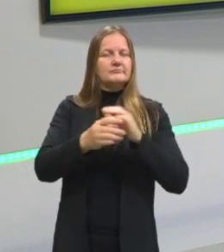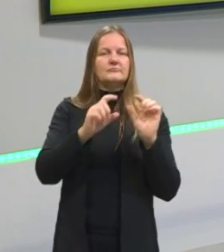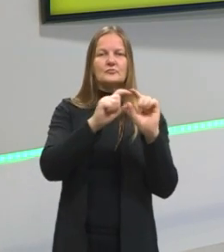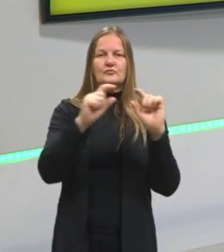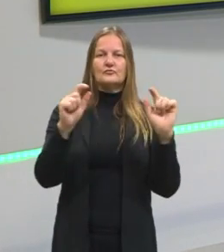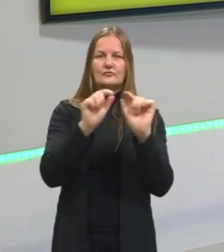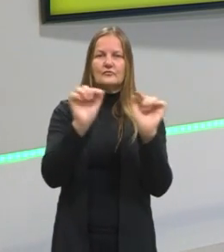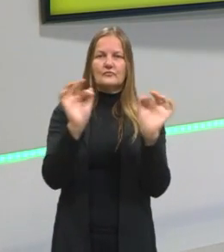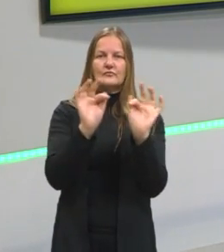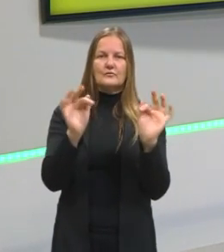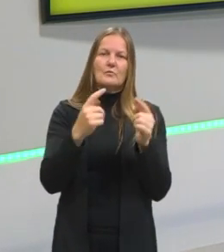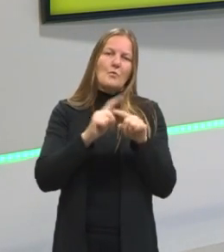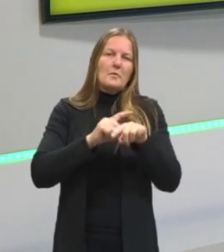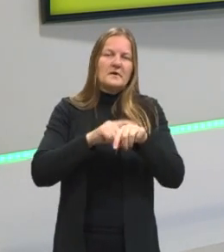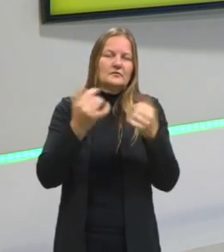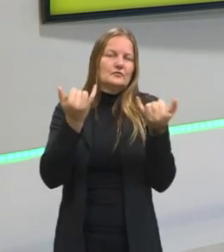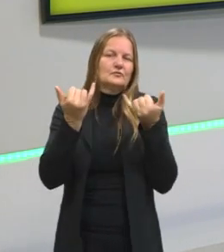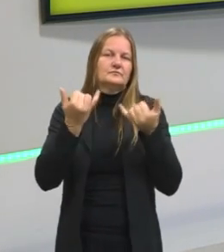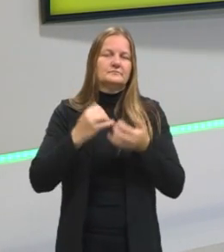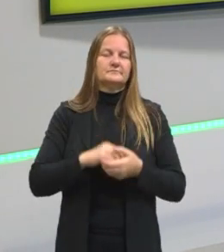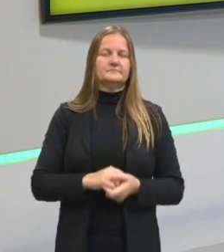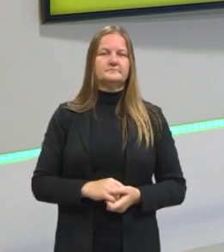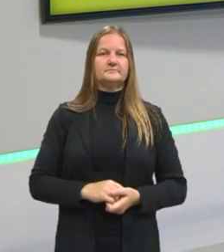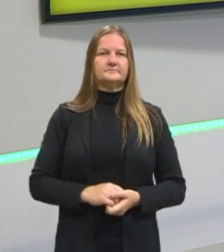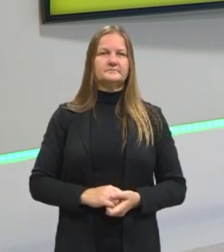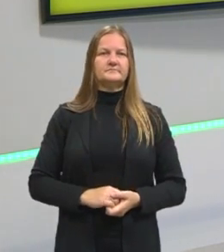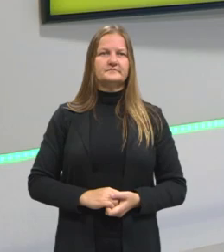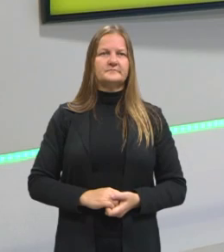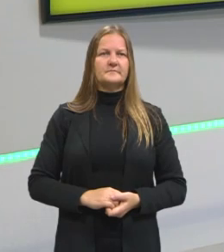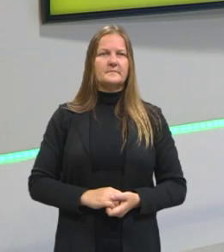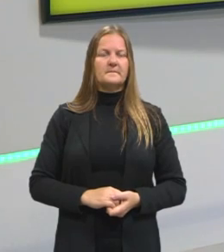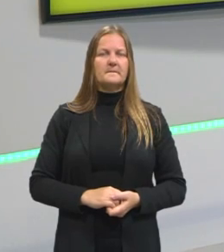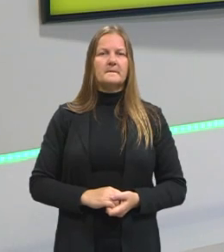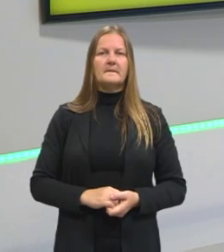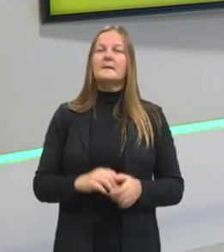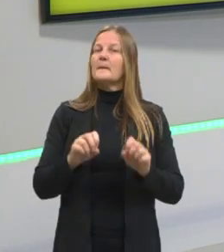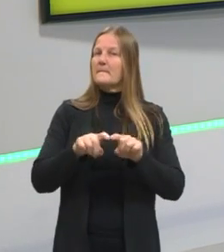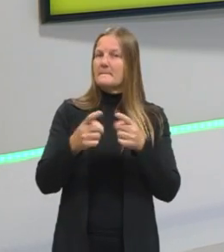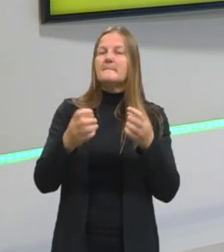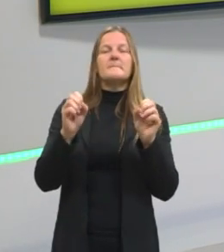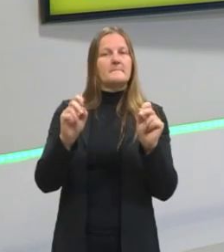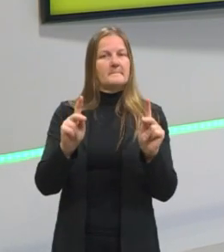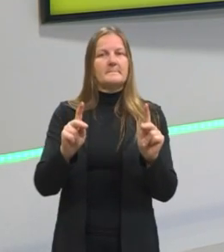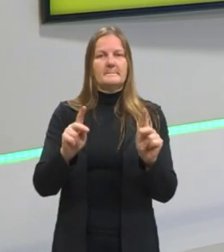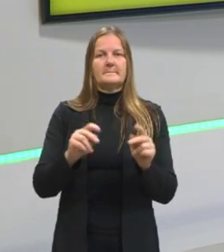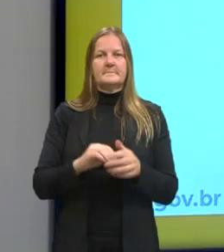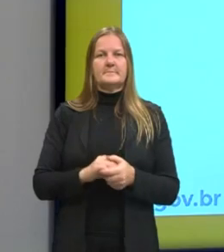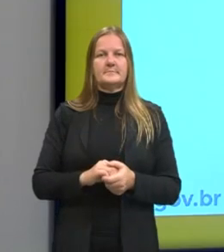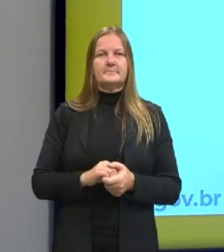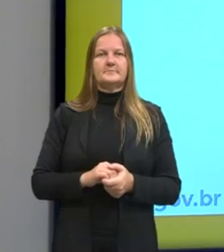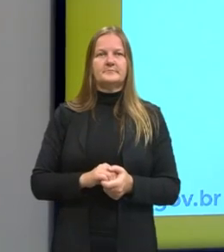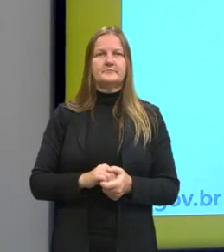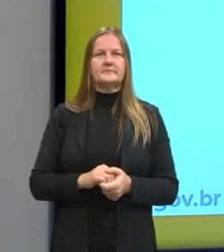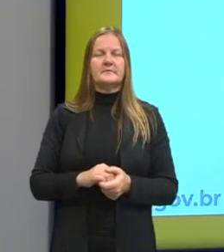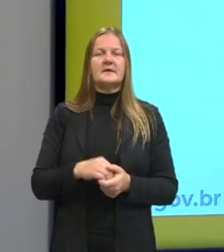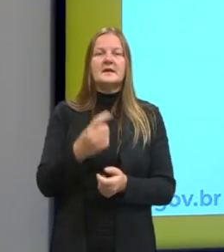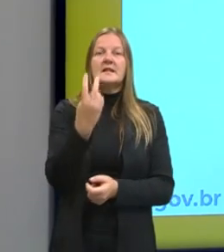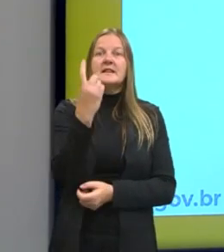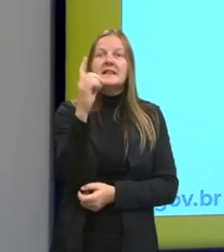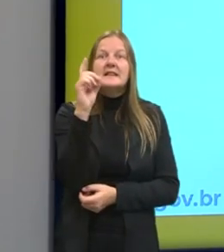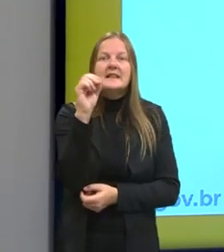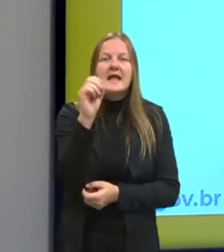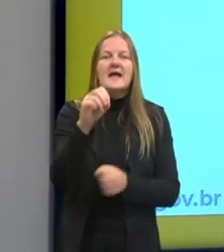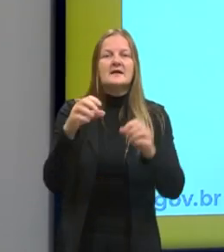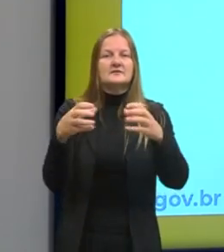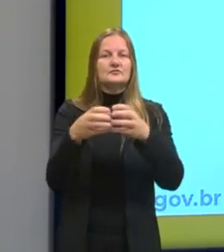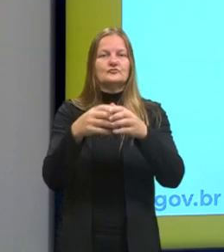compor aquele enunciado. Mas, ok, eu tenho ali dez gavetas, dez classes